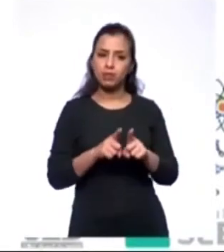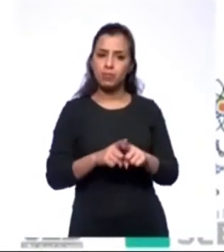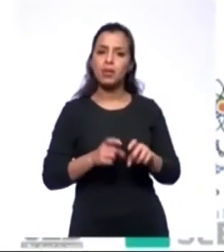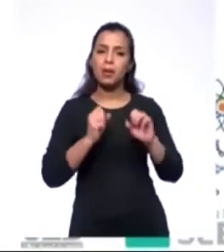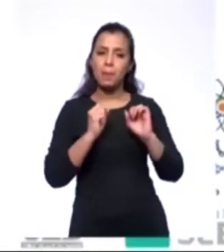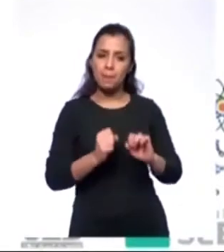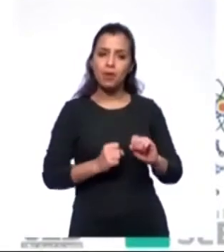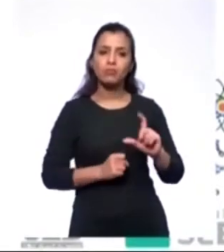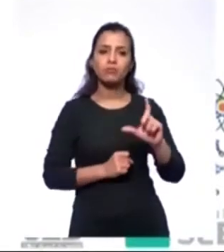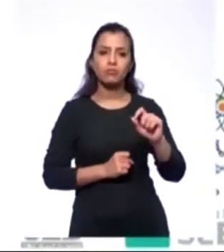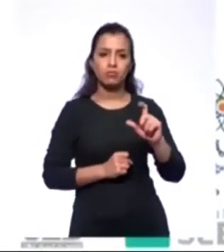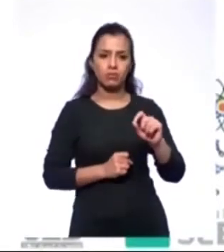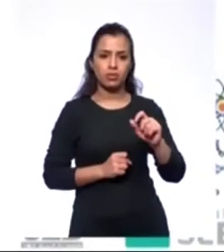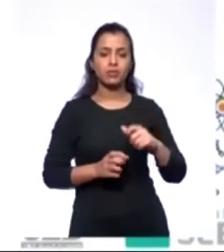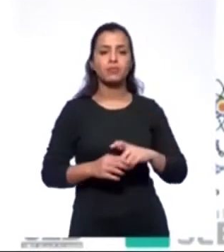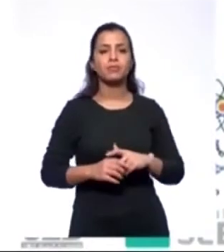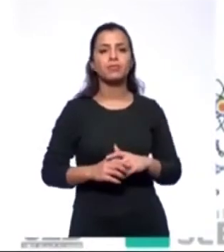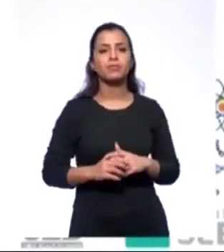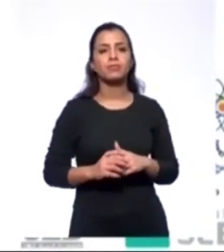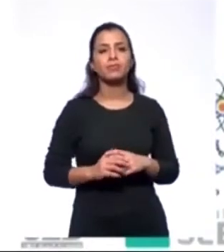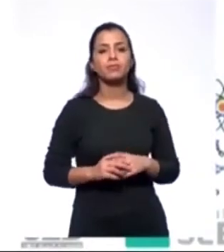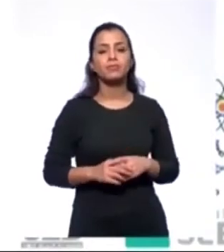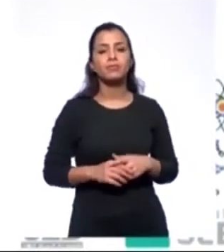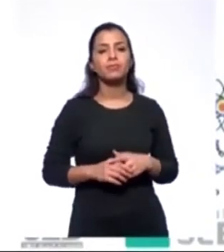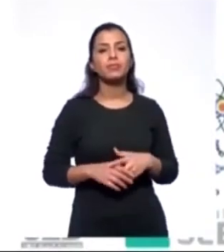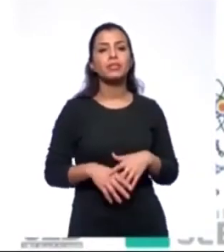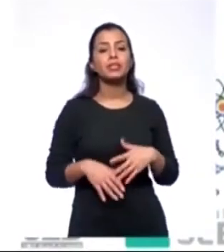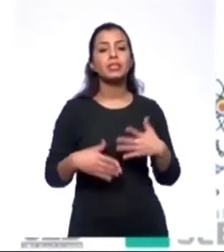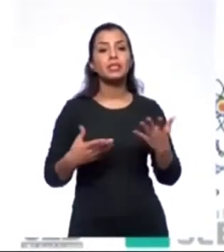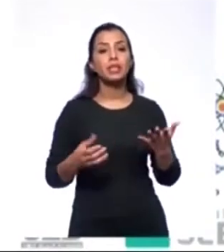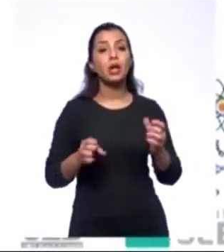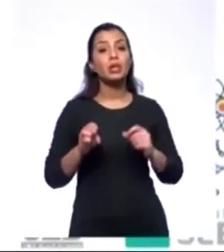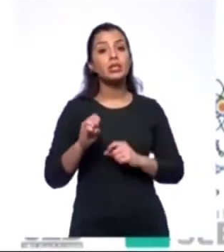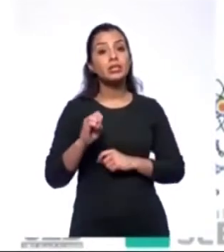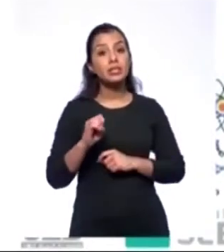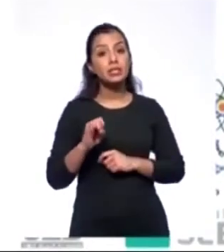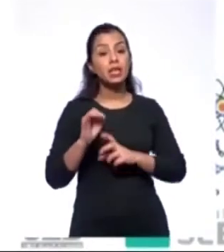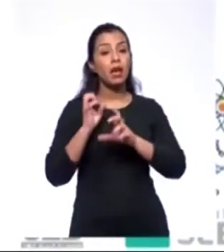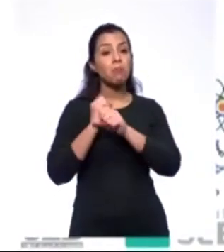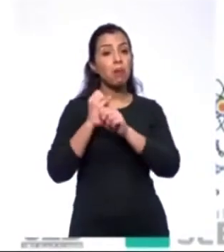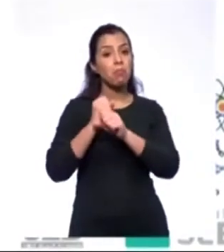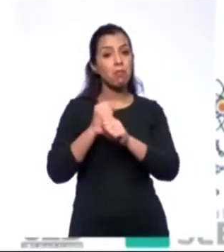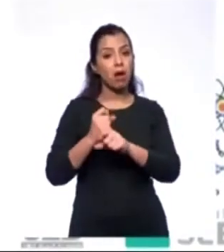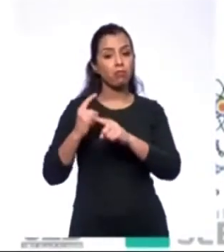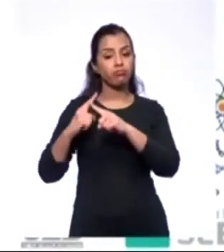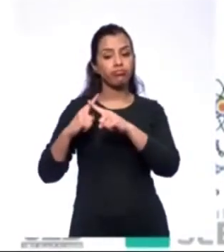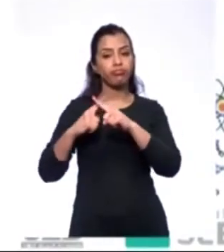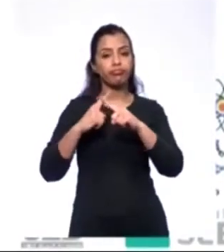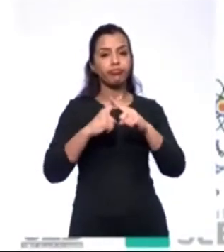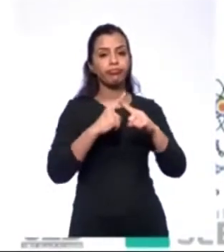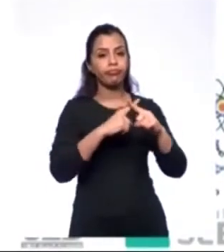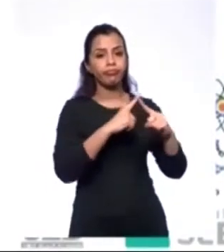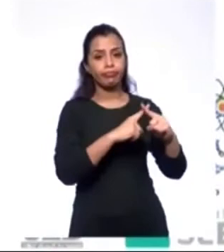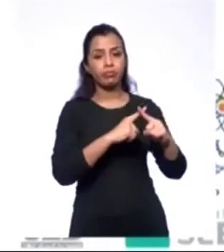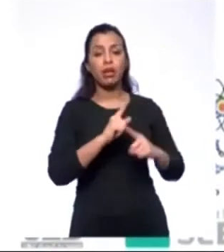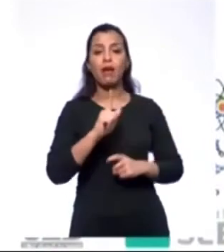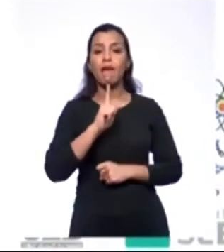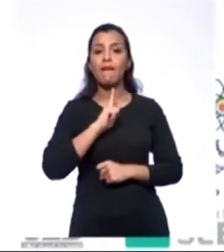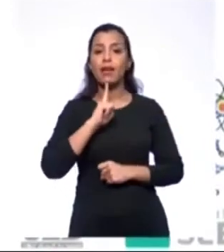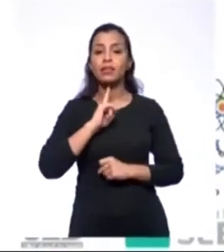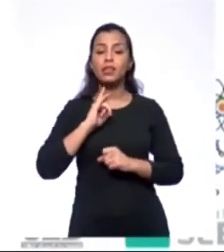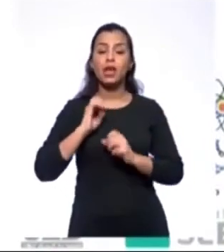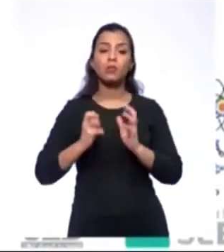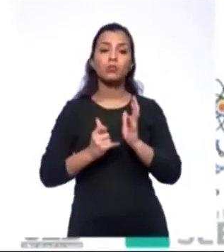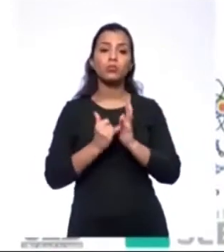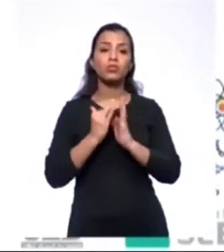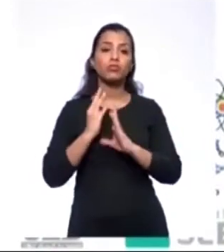repetir algarismos tem 10 possibilidades Então se a gente fizesse a multiplicação a gente obtém um